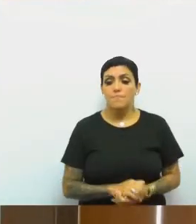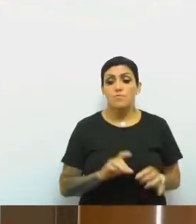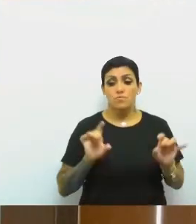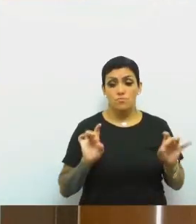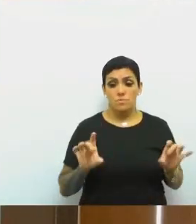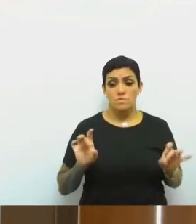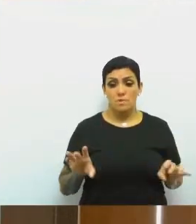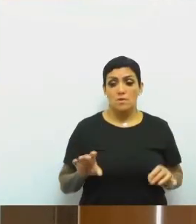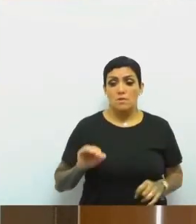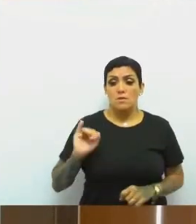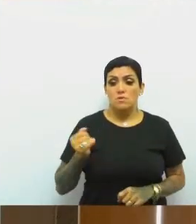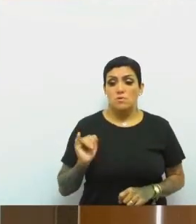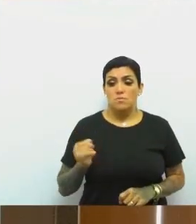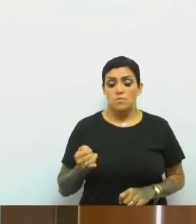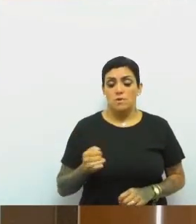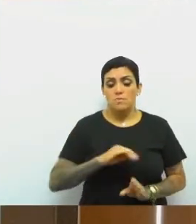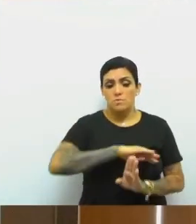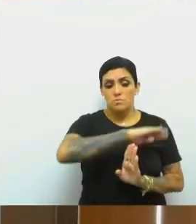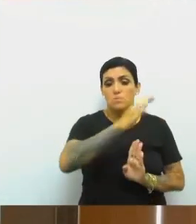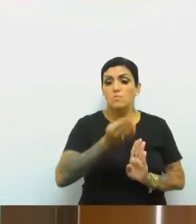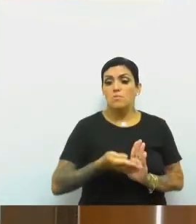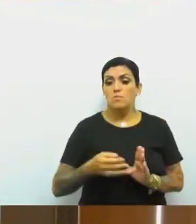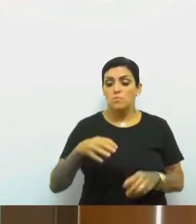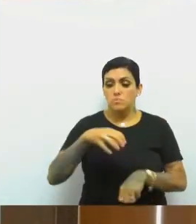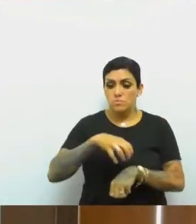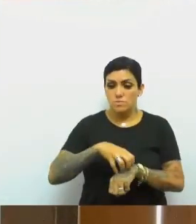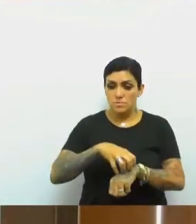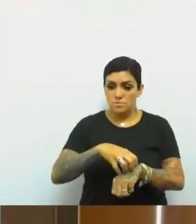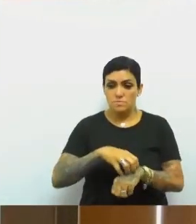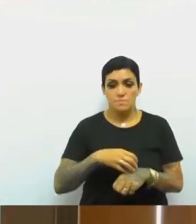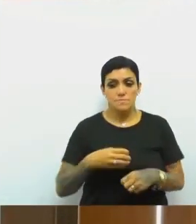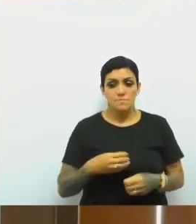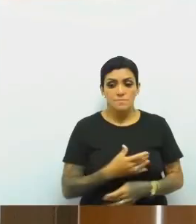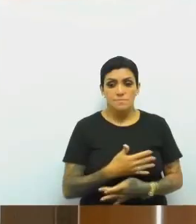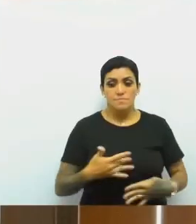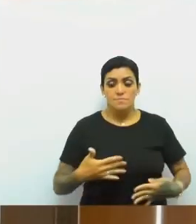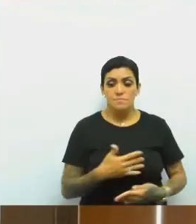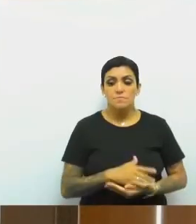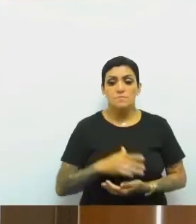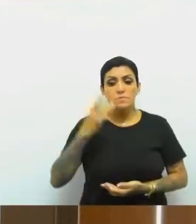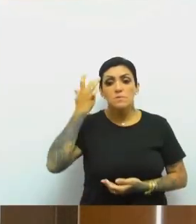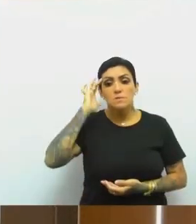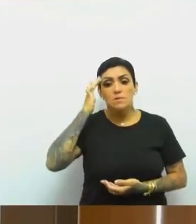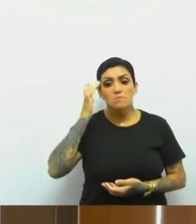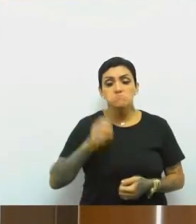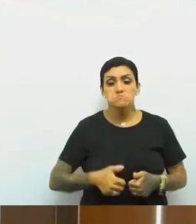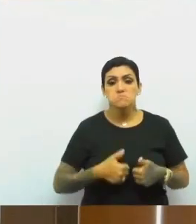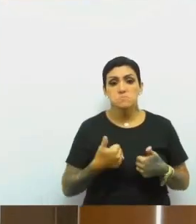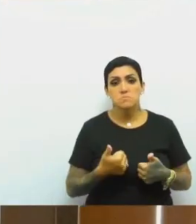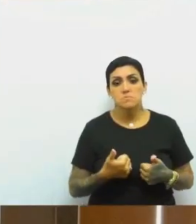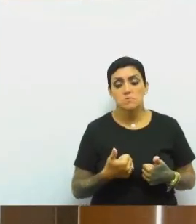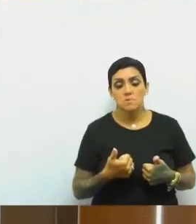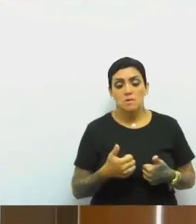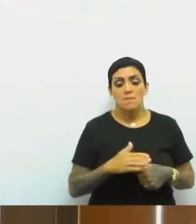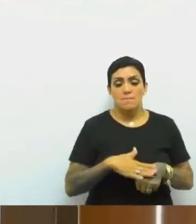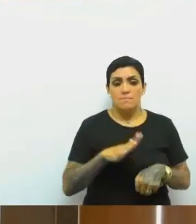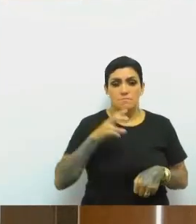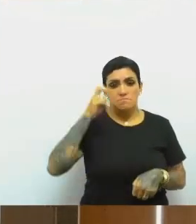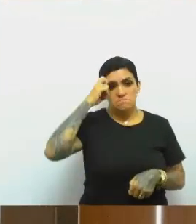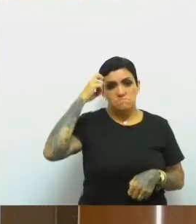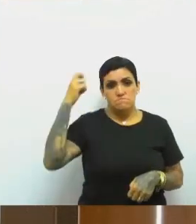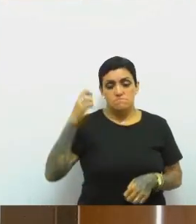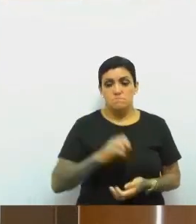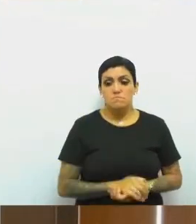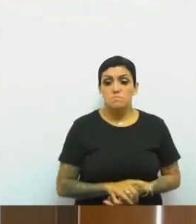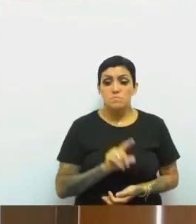Grande Japuíba e dos morros do centro da cidade. Eu acho que seria um investimento mais inteligente do que